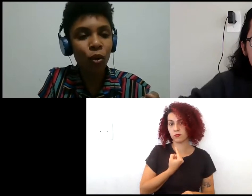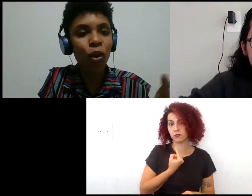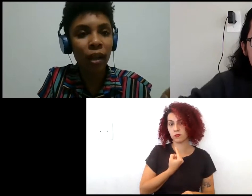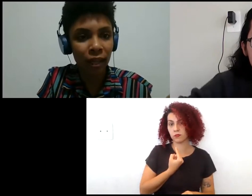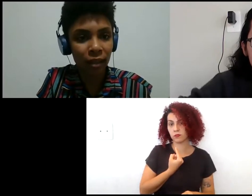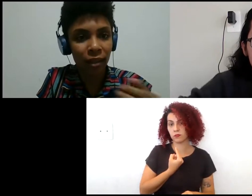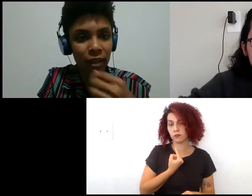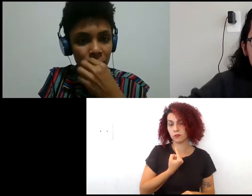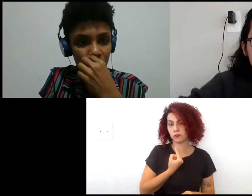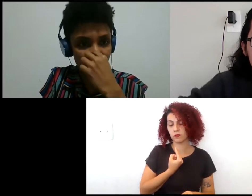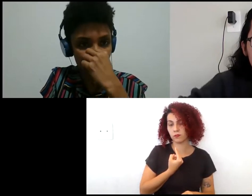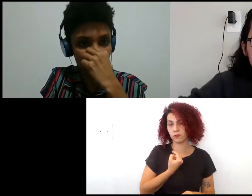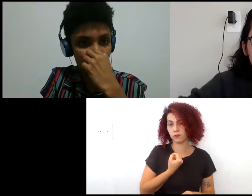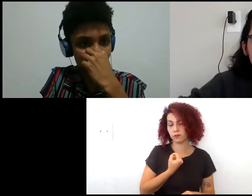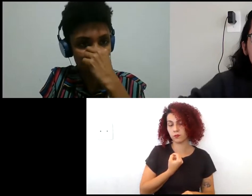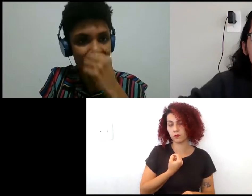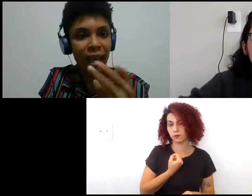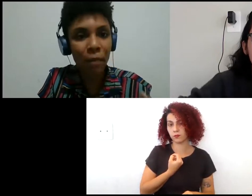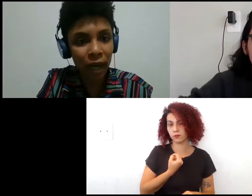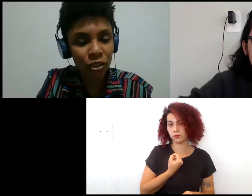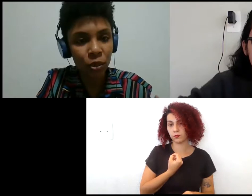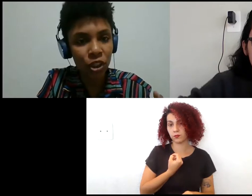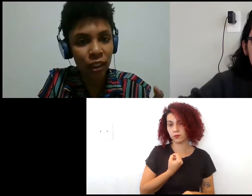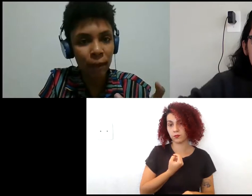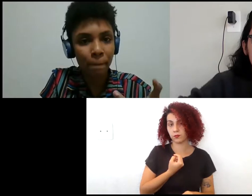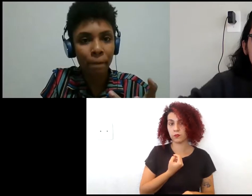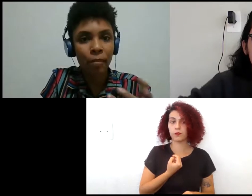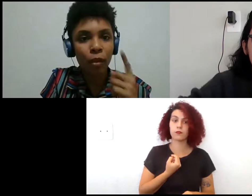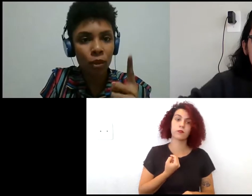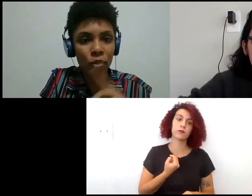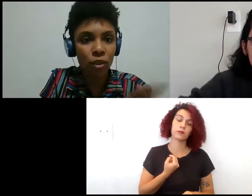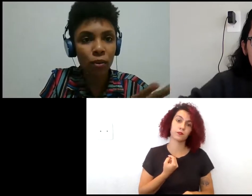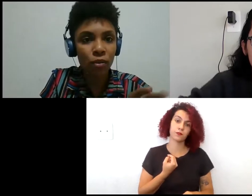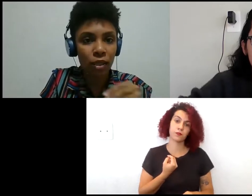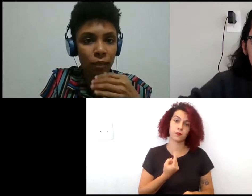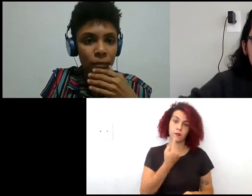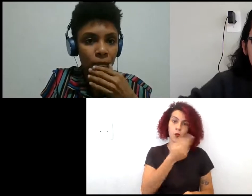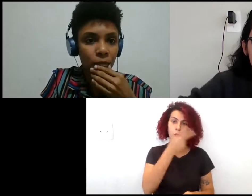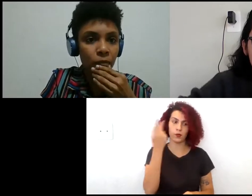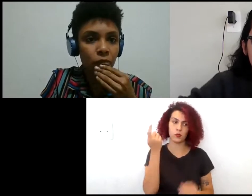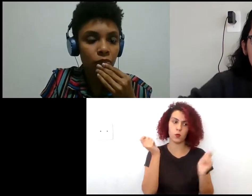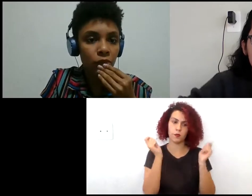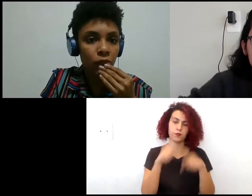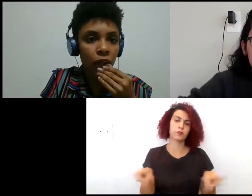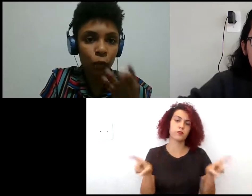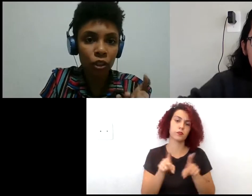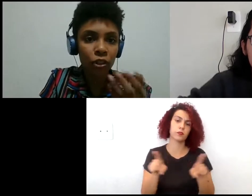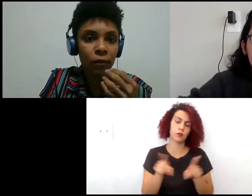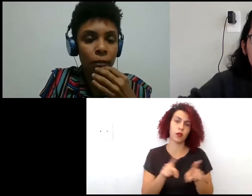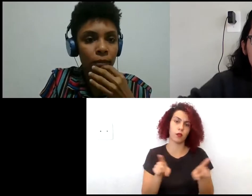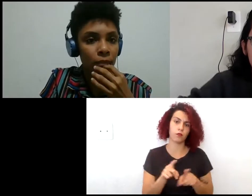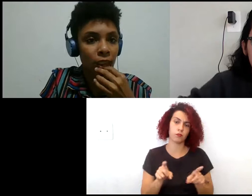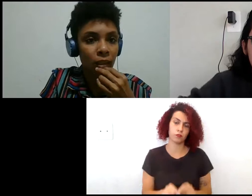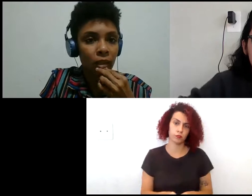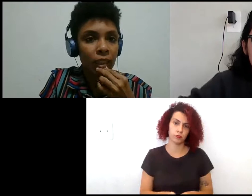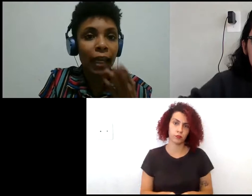ou corroer a hegemonia mas quebrar hegemonia uma pessoa não consegue O que é